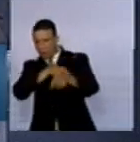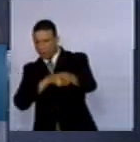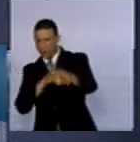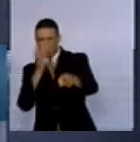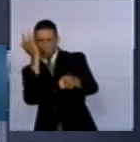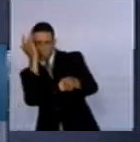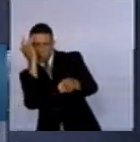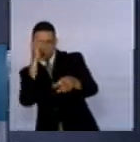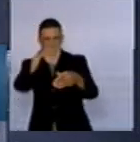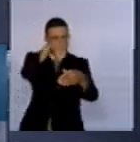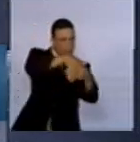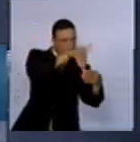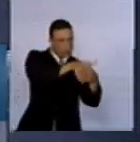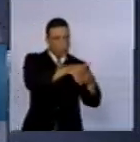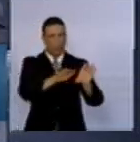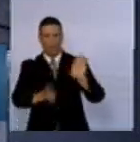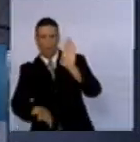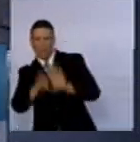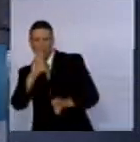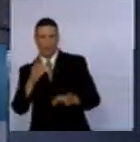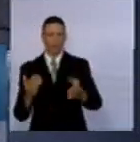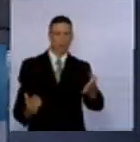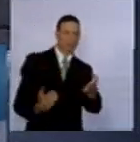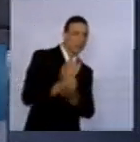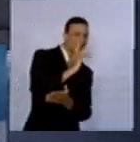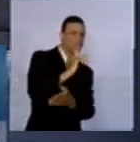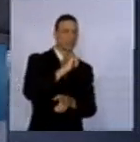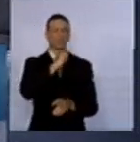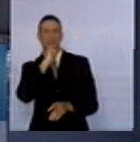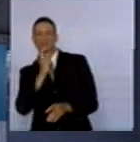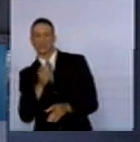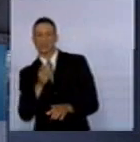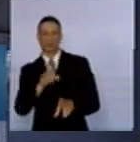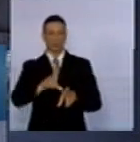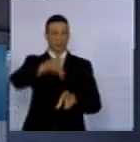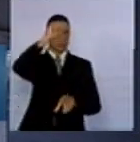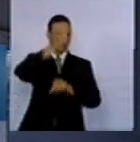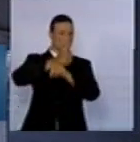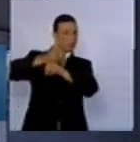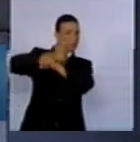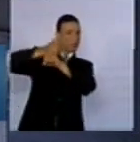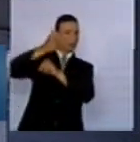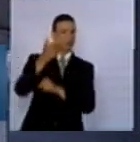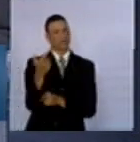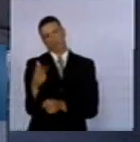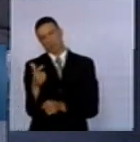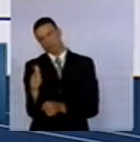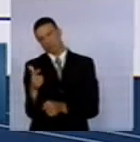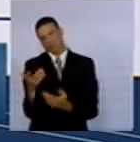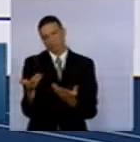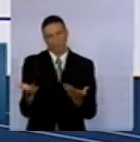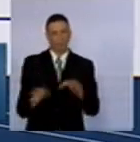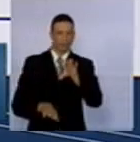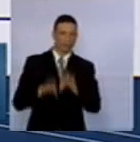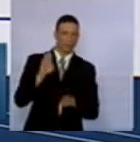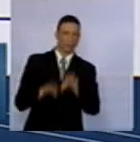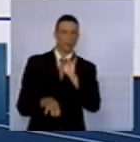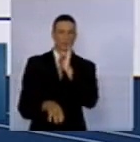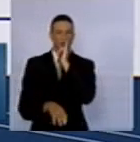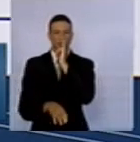votar e discernimento mas nem sempre daí extraímos o melhor e quando na nossa visão vai além